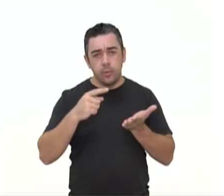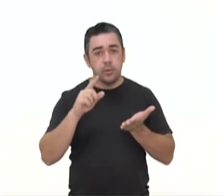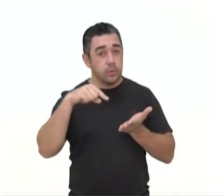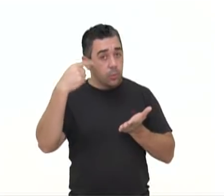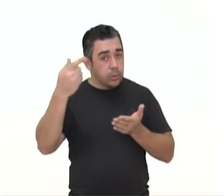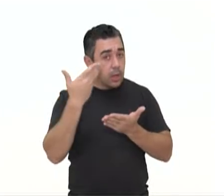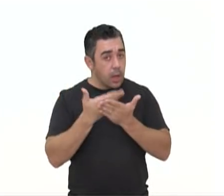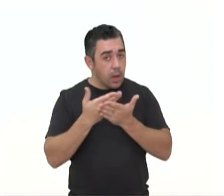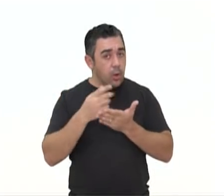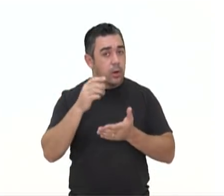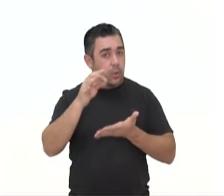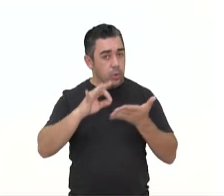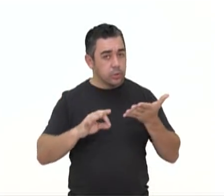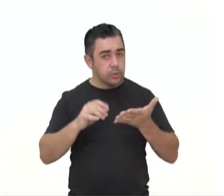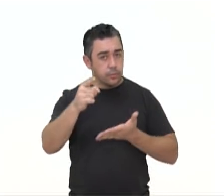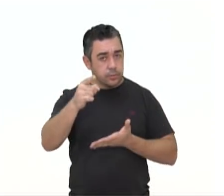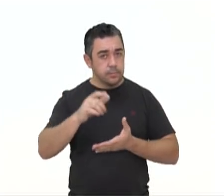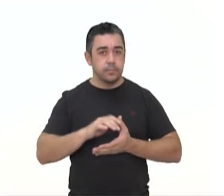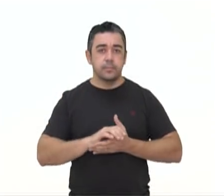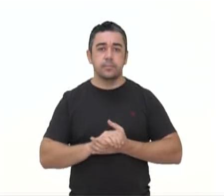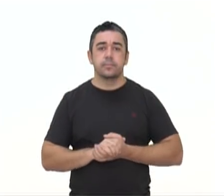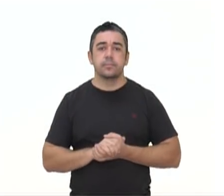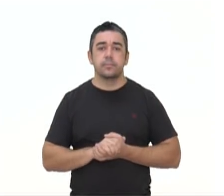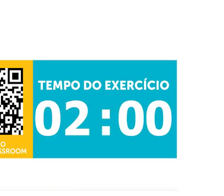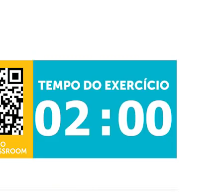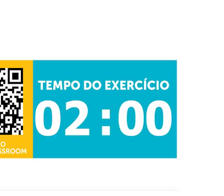na próxima aula eu faço a correção com vocês.